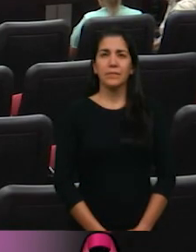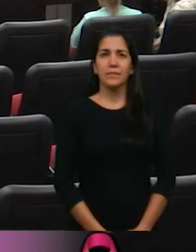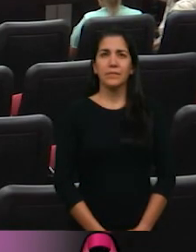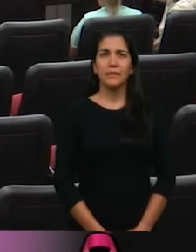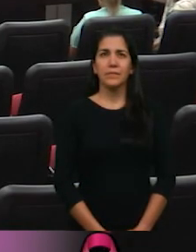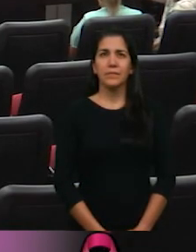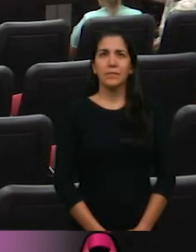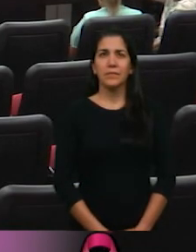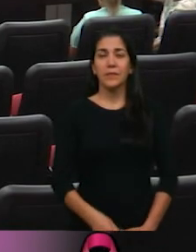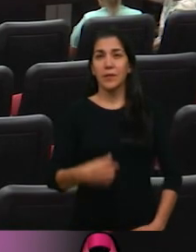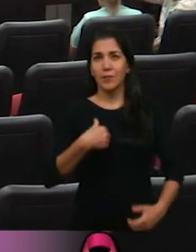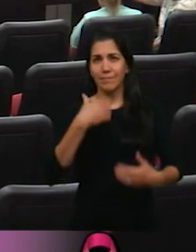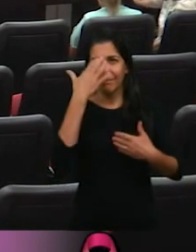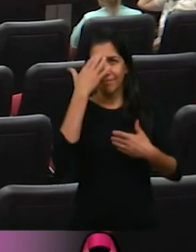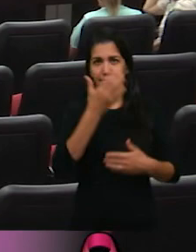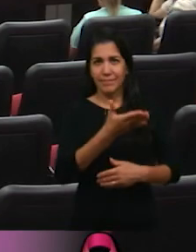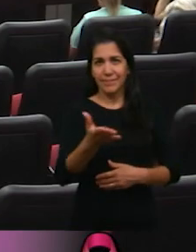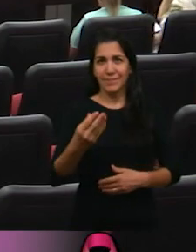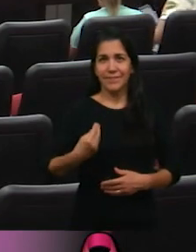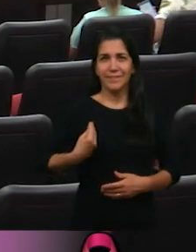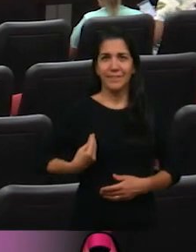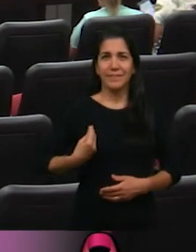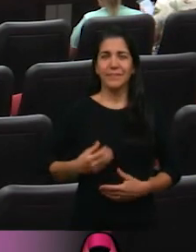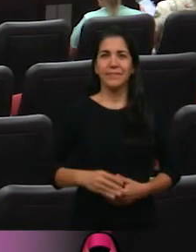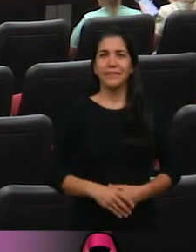Eu também agradeço a presença de vocês.